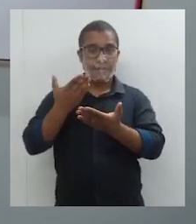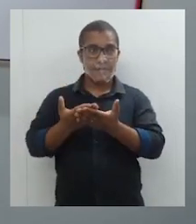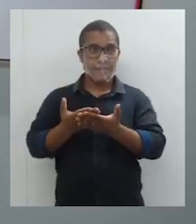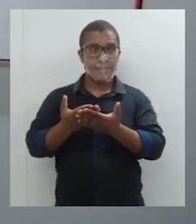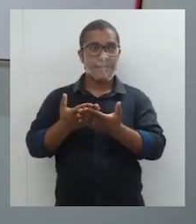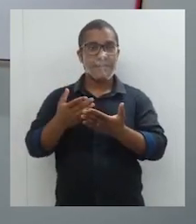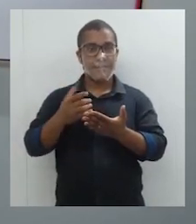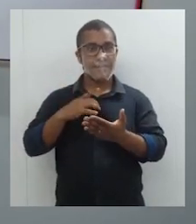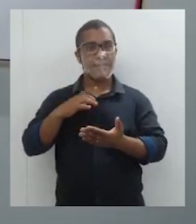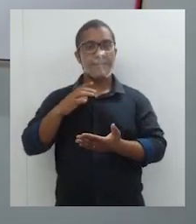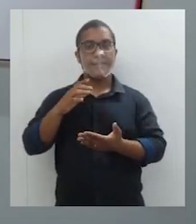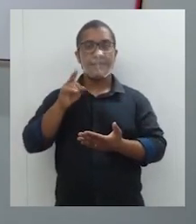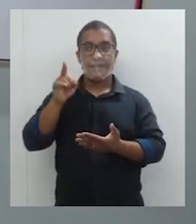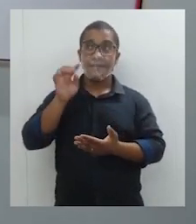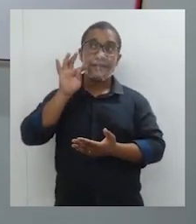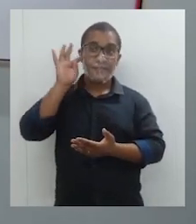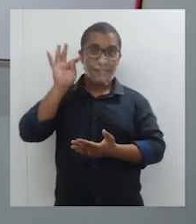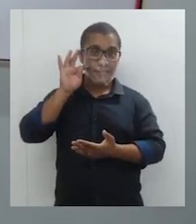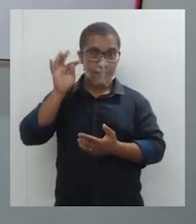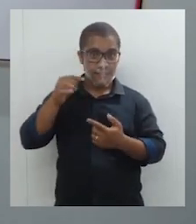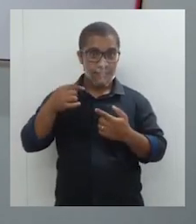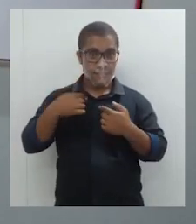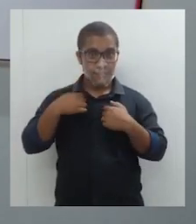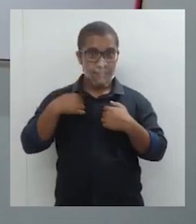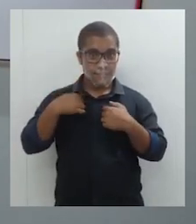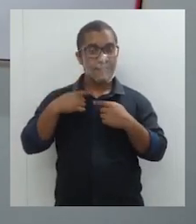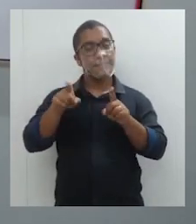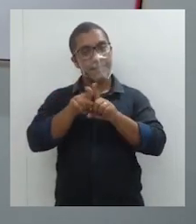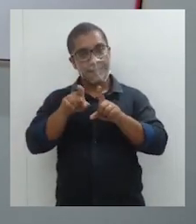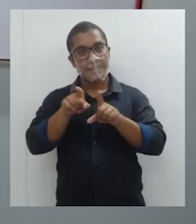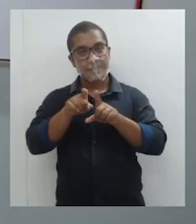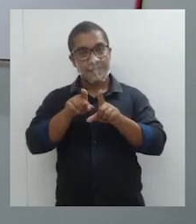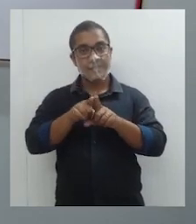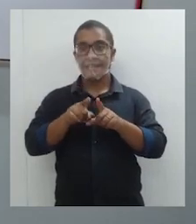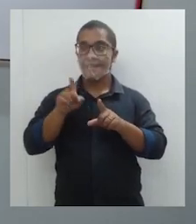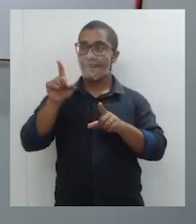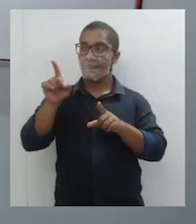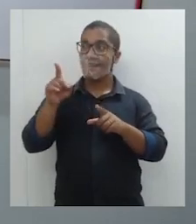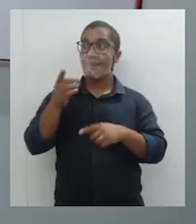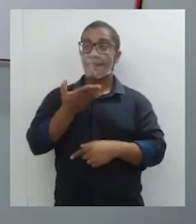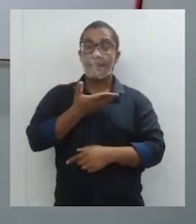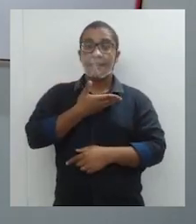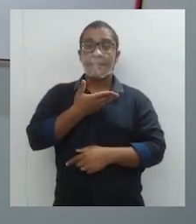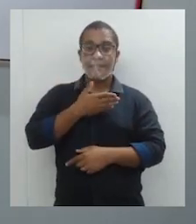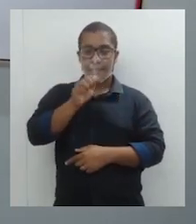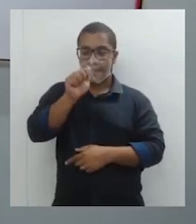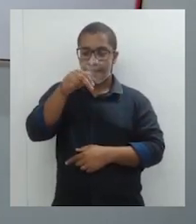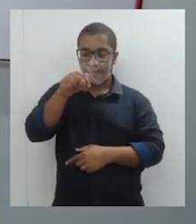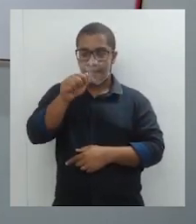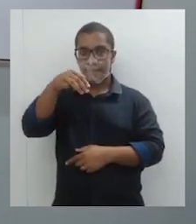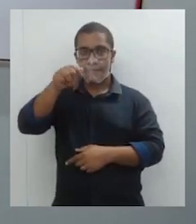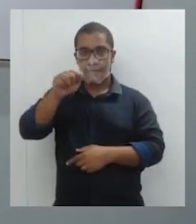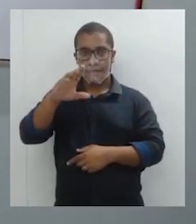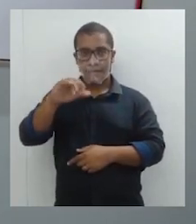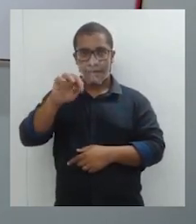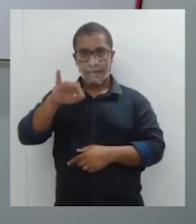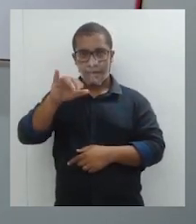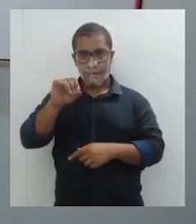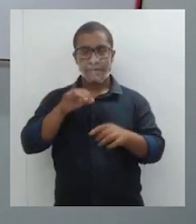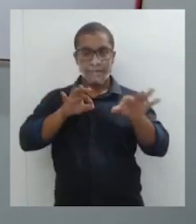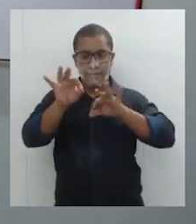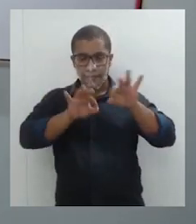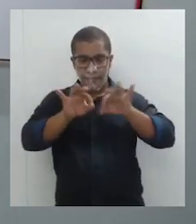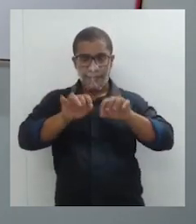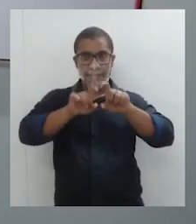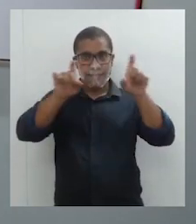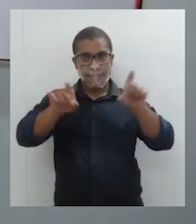aqui professor de libras Aqui varia o inferno de libra também para nossa amiga Ana Macário que está ali na produção